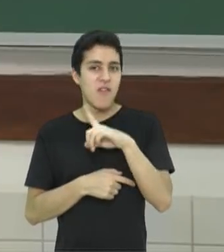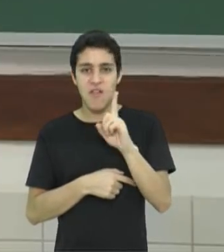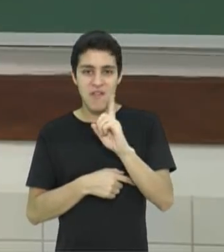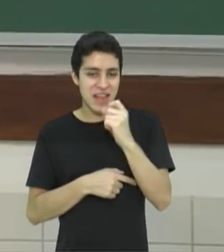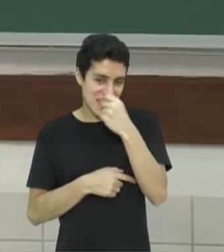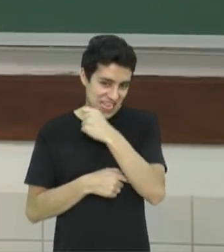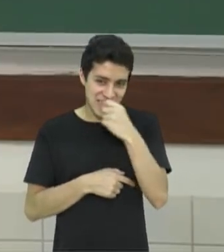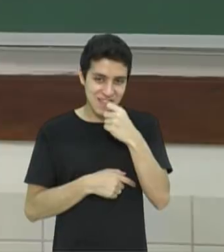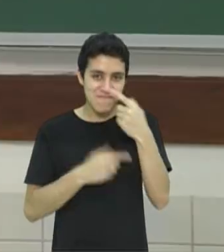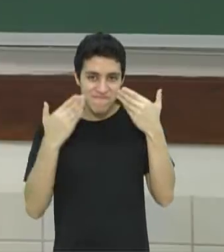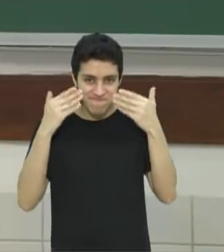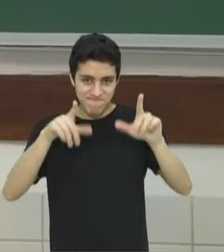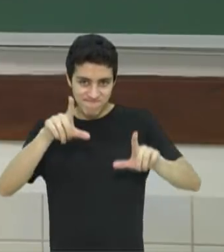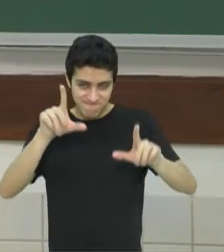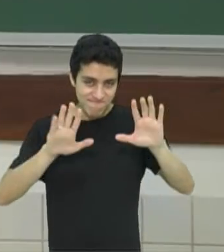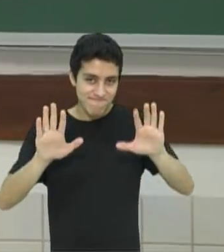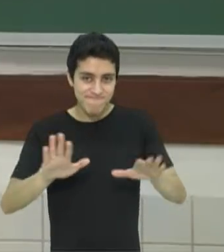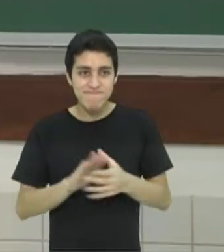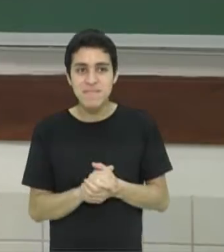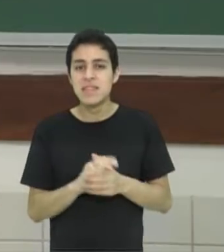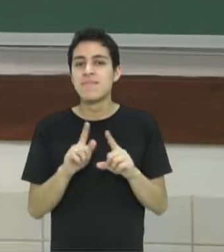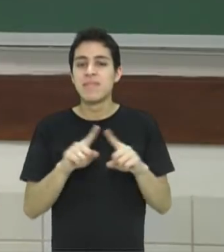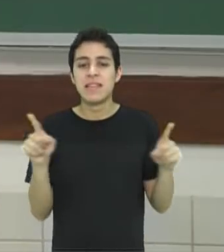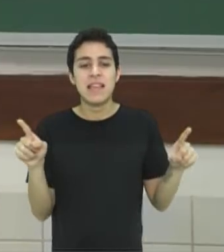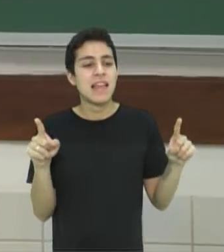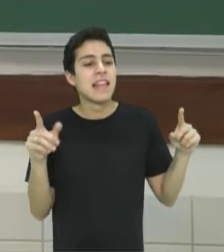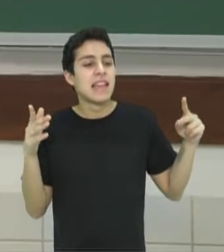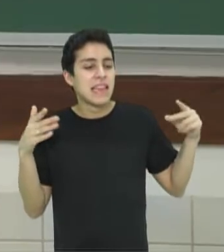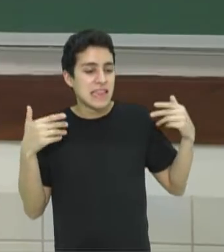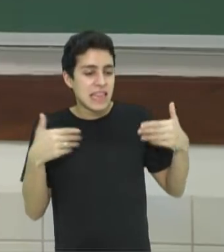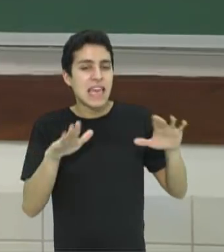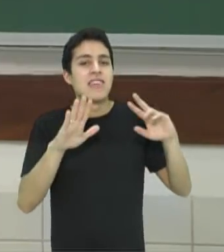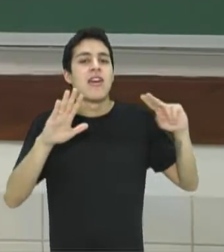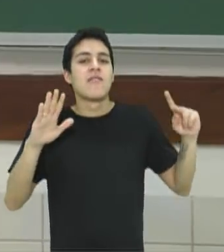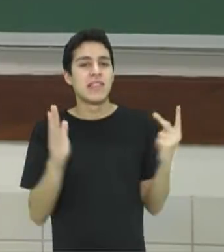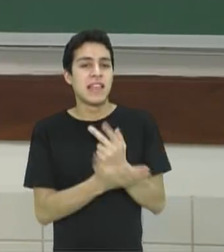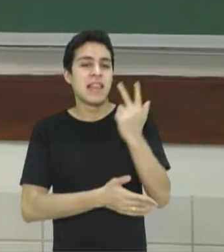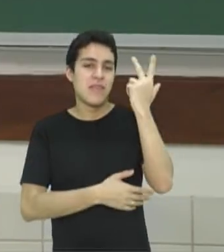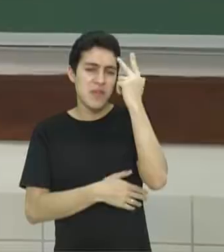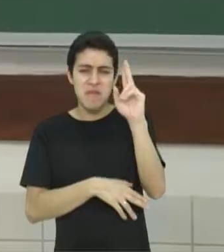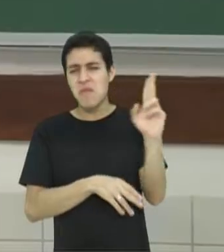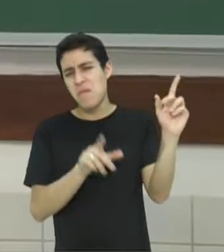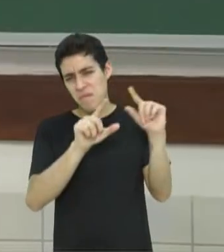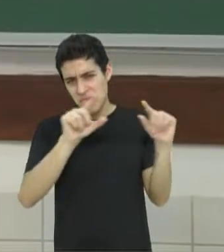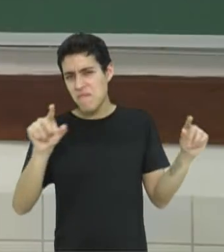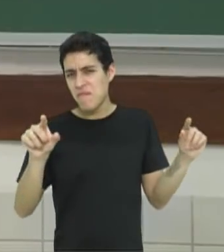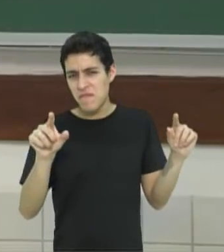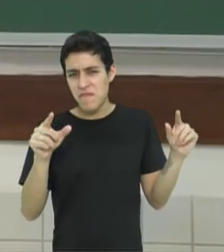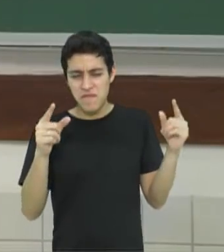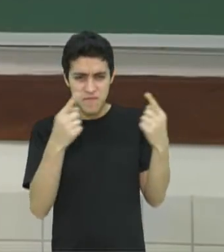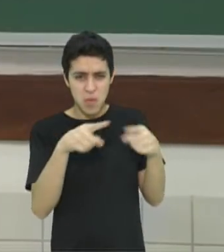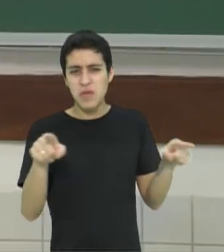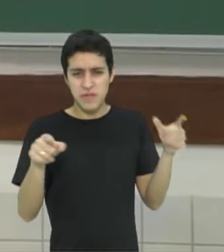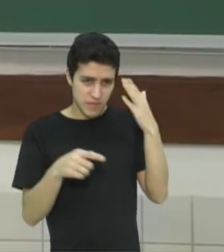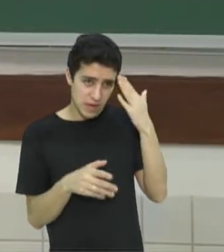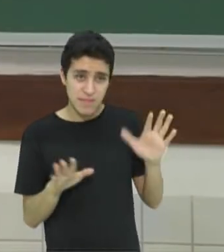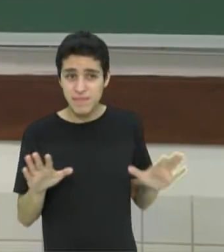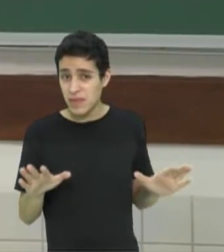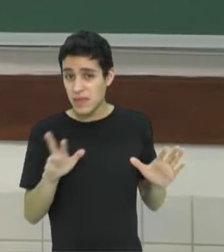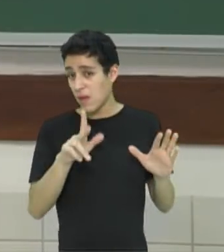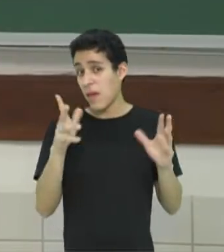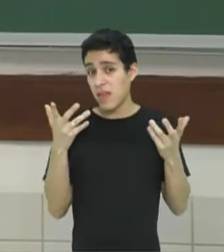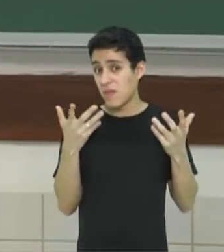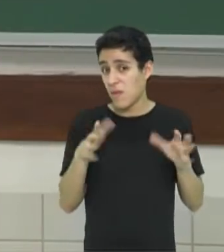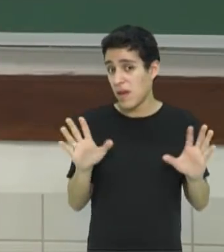passar vergonha na TV, mas que é o deixa acontecer naturalmente. Tem um intertexto aí. Mas não é essa questão que eu quero